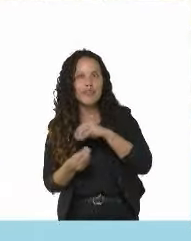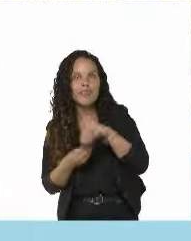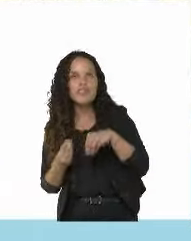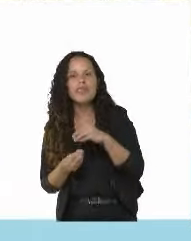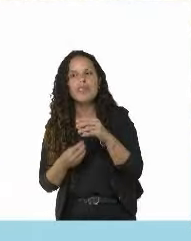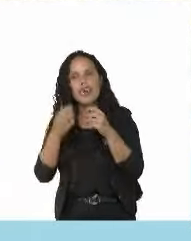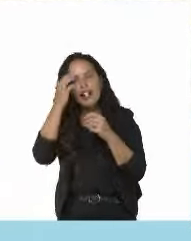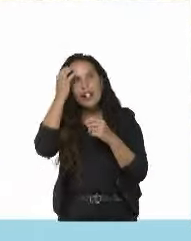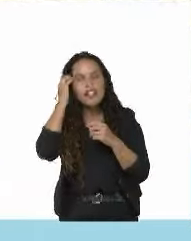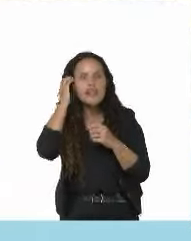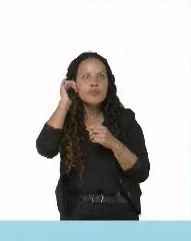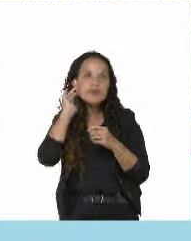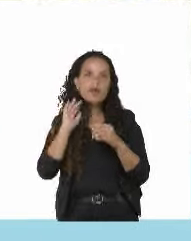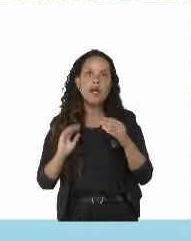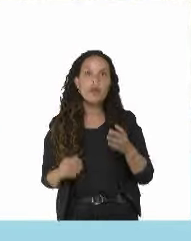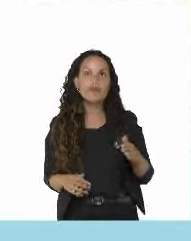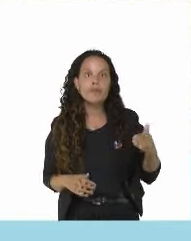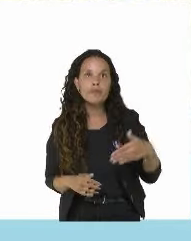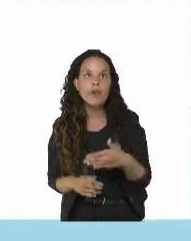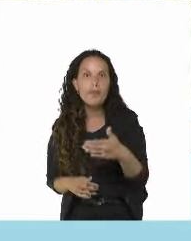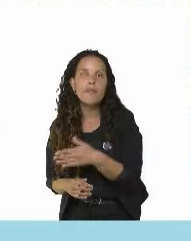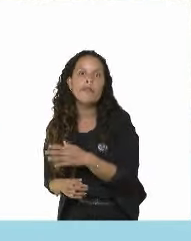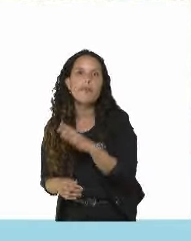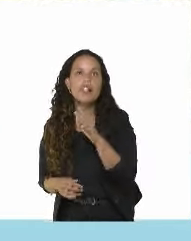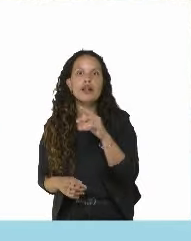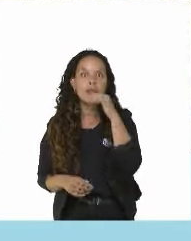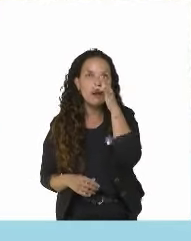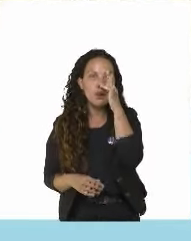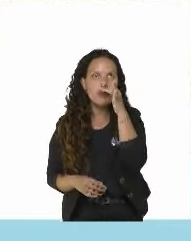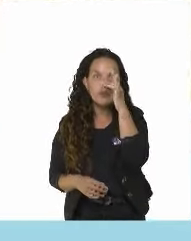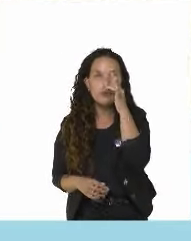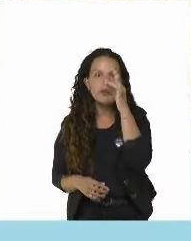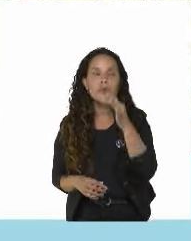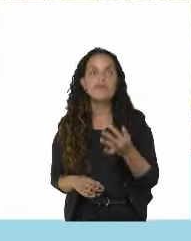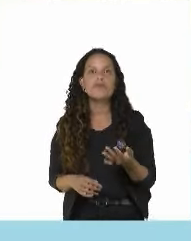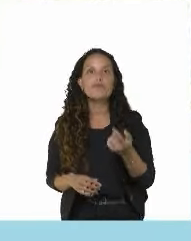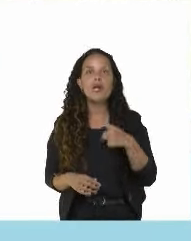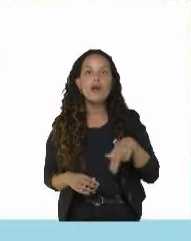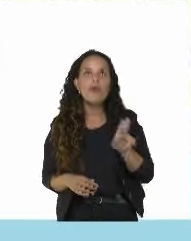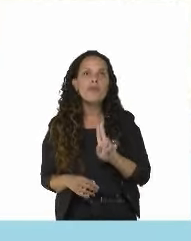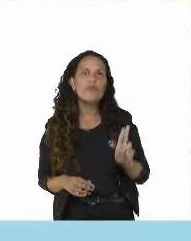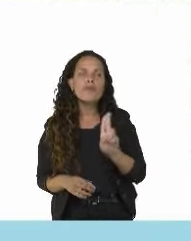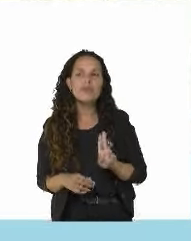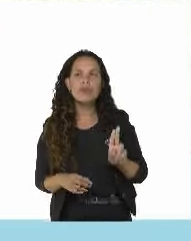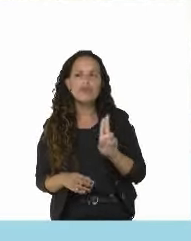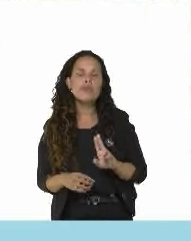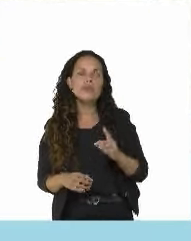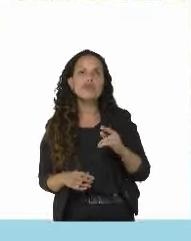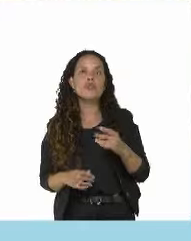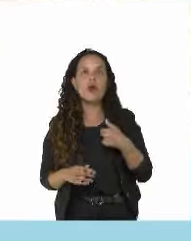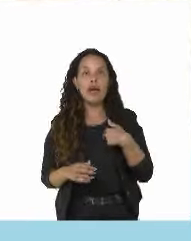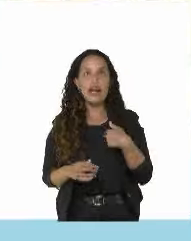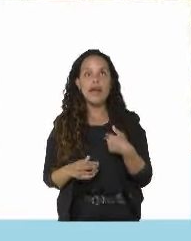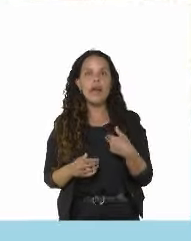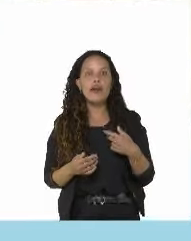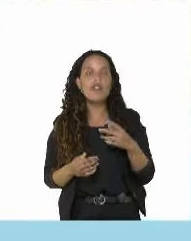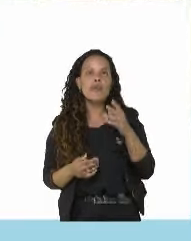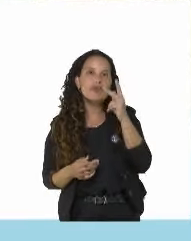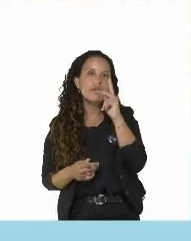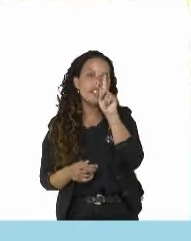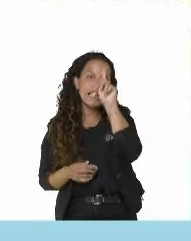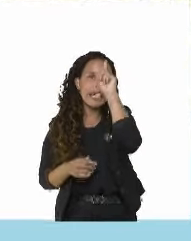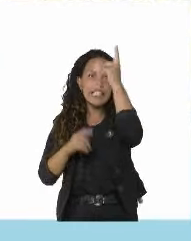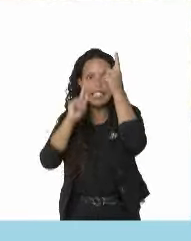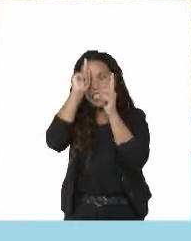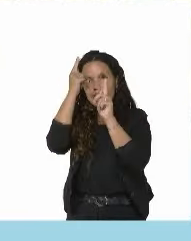terceira imagem, ela deu ali uns peixes com flores, eu achei o máximo. E eu não uso esses elementos, eu redesenho e eu tiro ideias